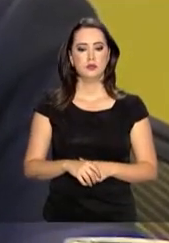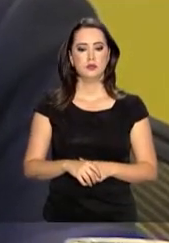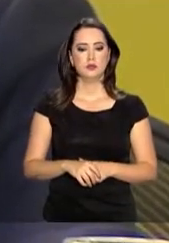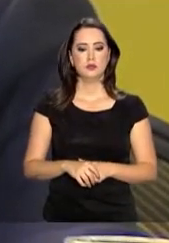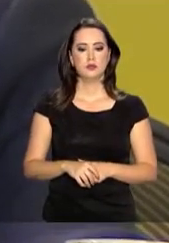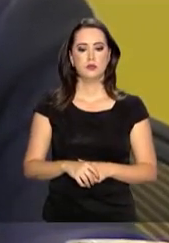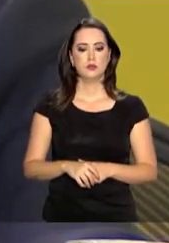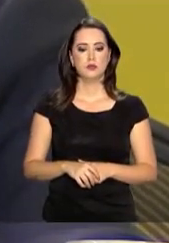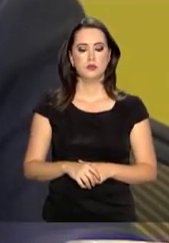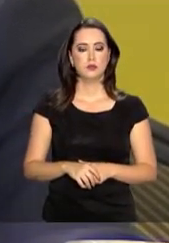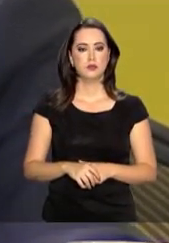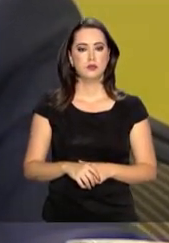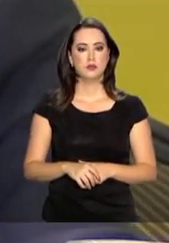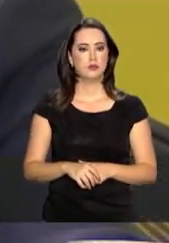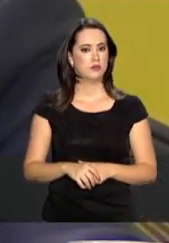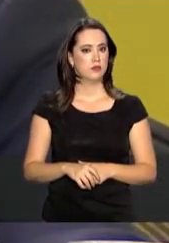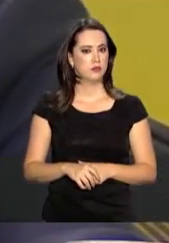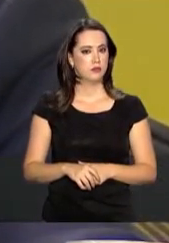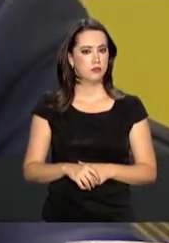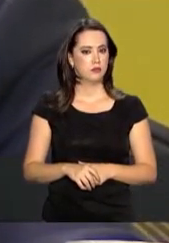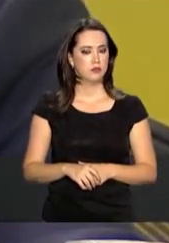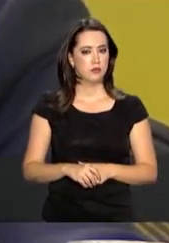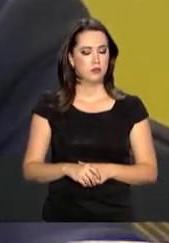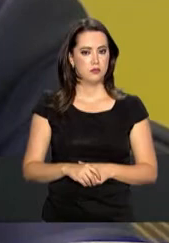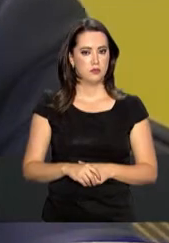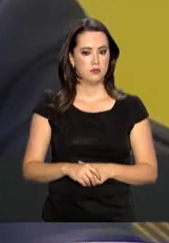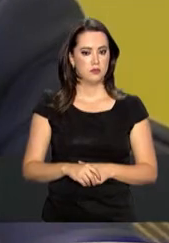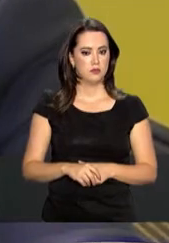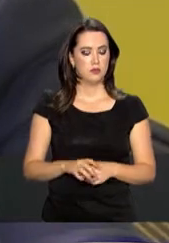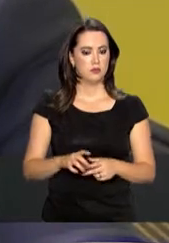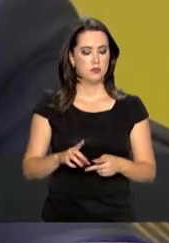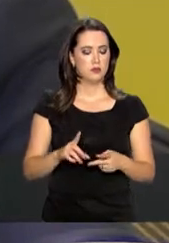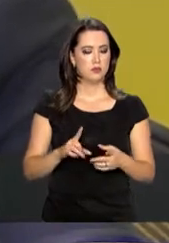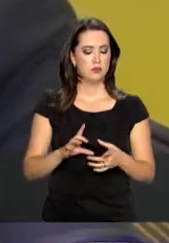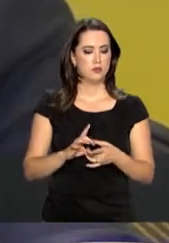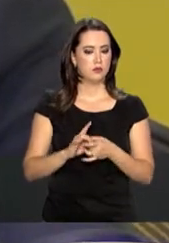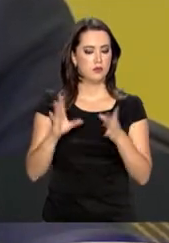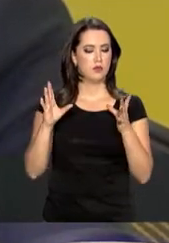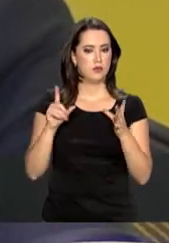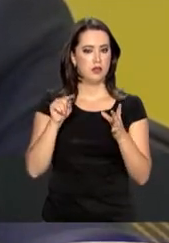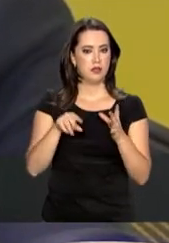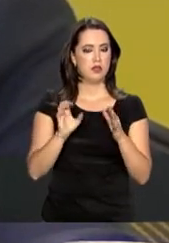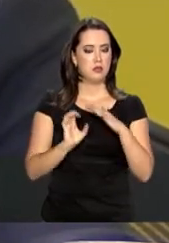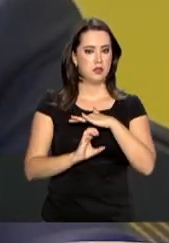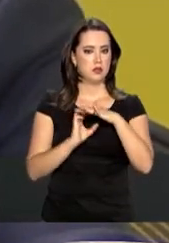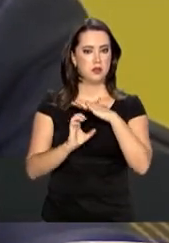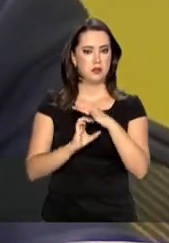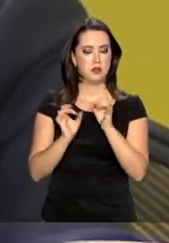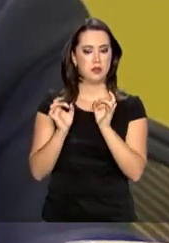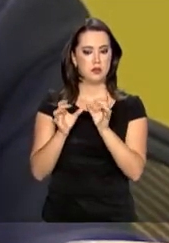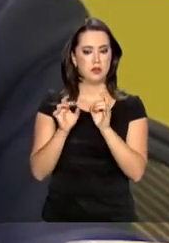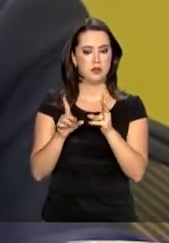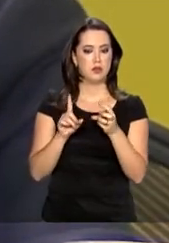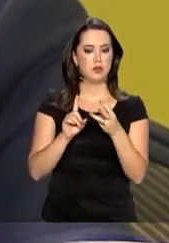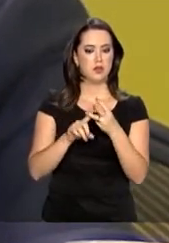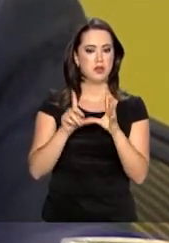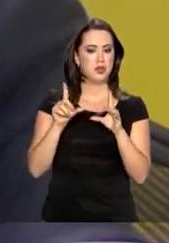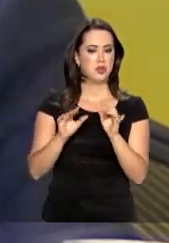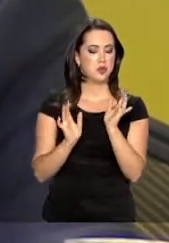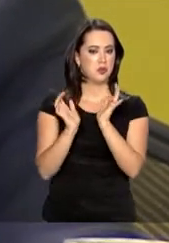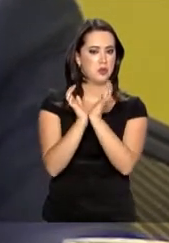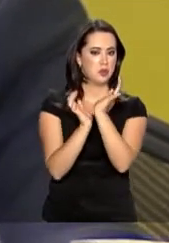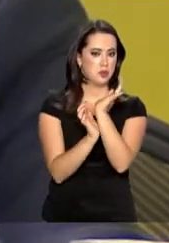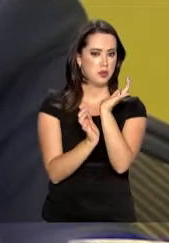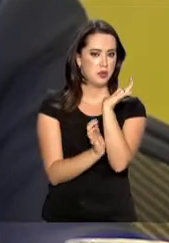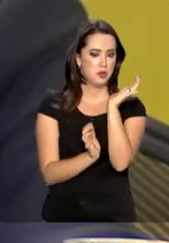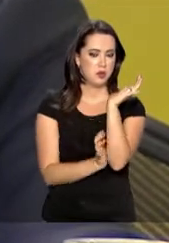Entre outros pontos, a modernização do Estado, a desestatização, o rompimento do excesso de burocracia, a